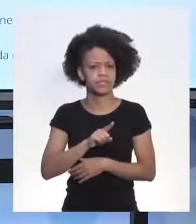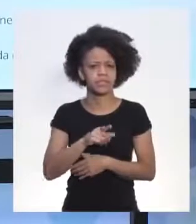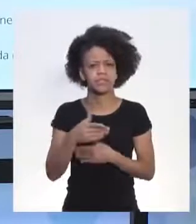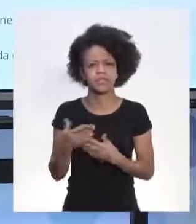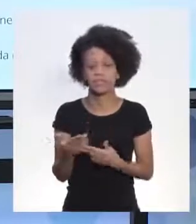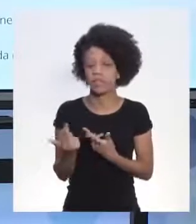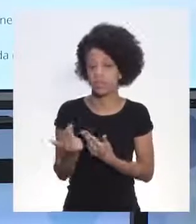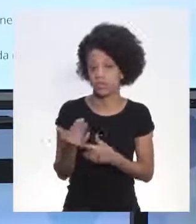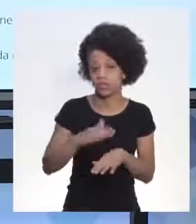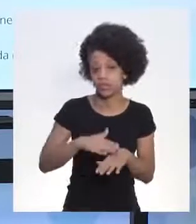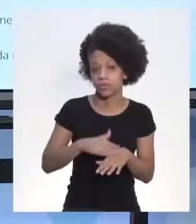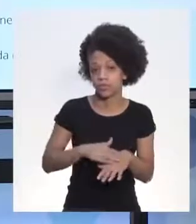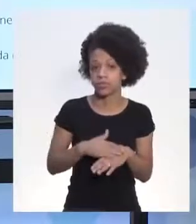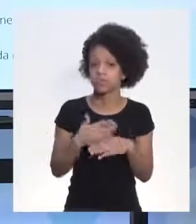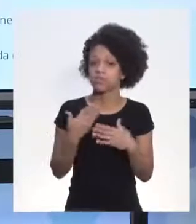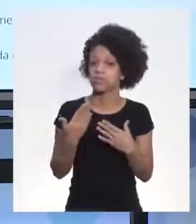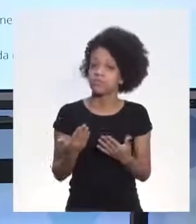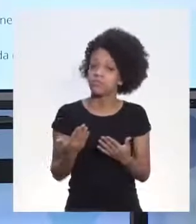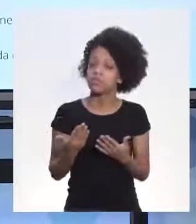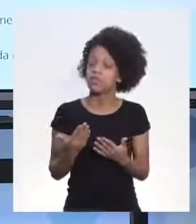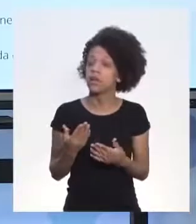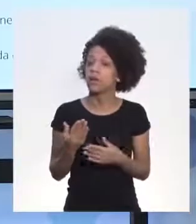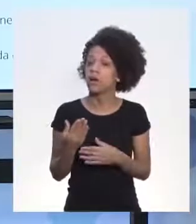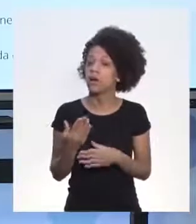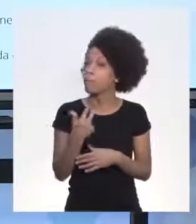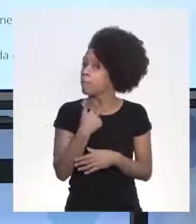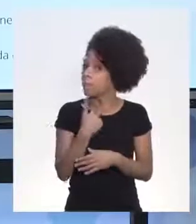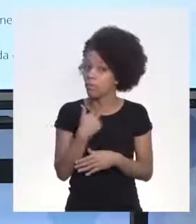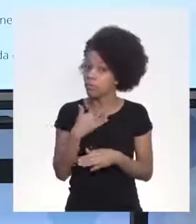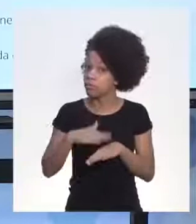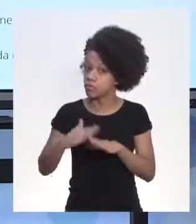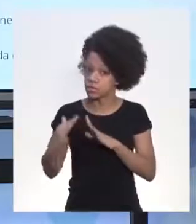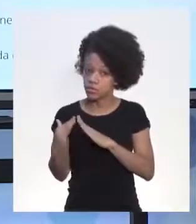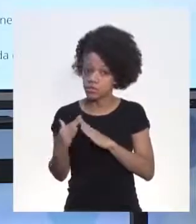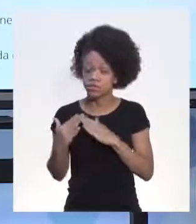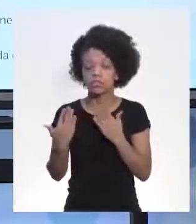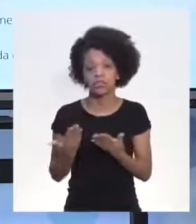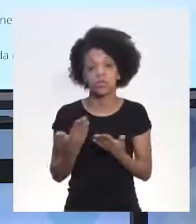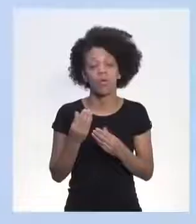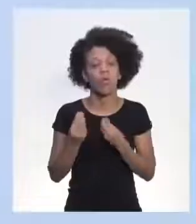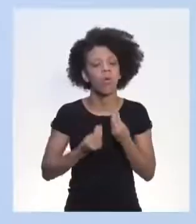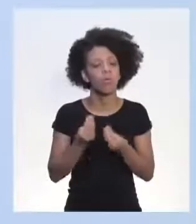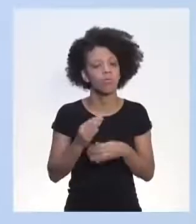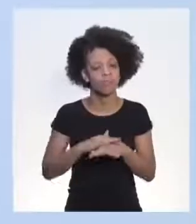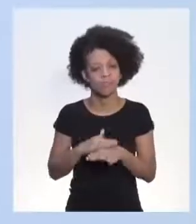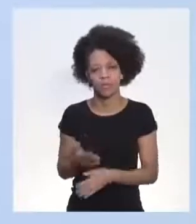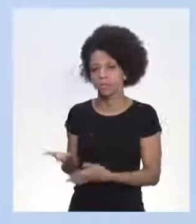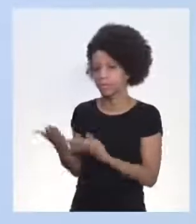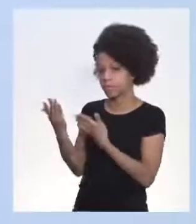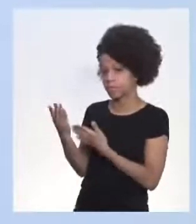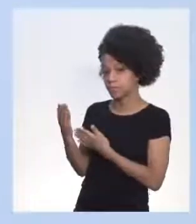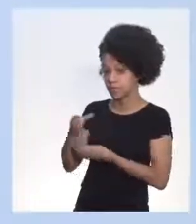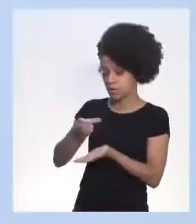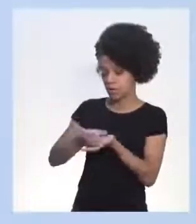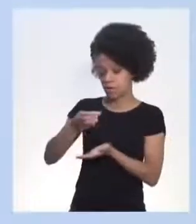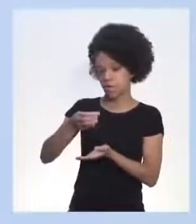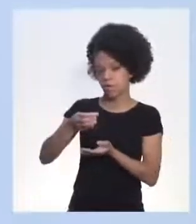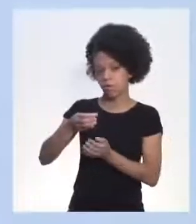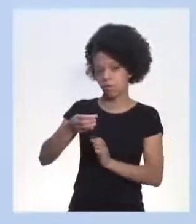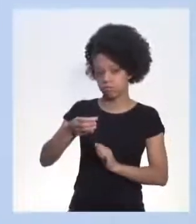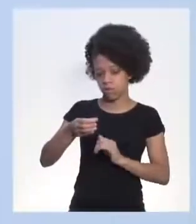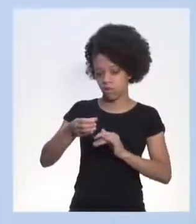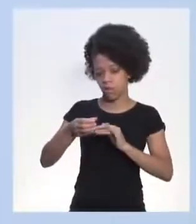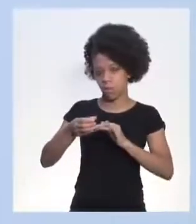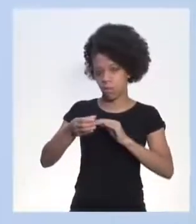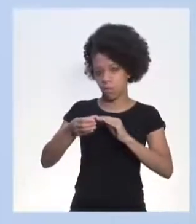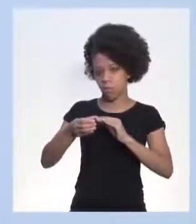fazendo, então não tentem construir isso em casa. Qual que seria a ideia? A ideia é, eu vou colocar uma quantidade de álcool no